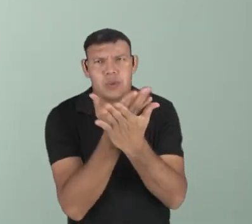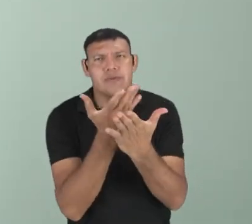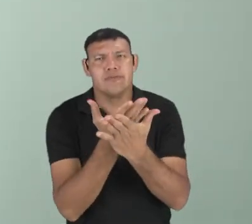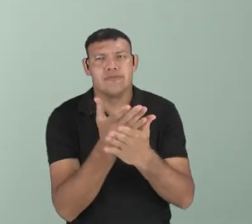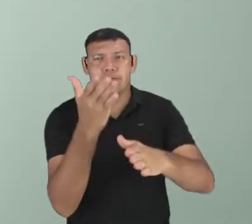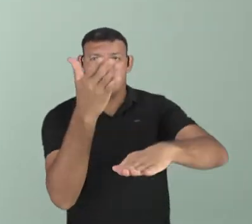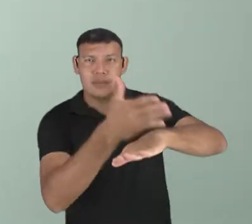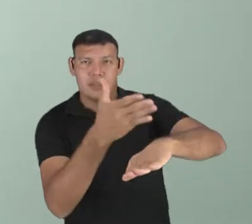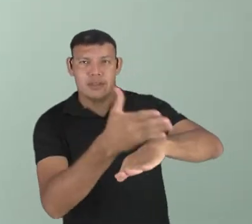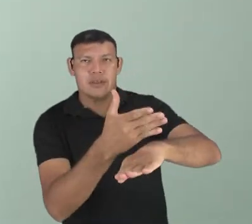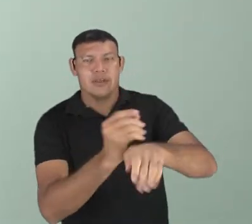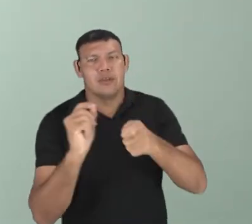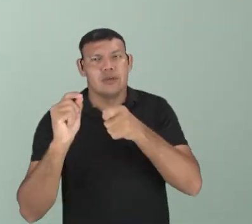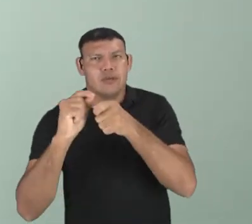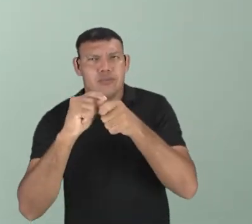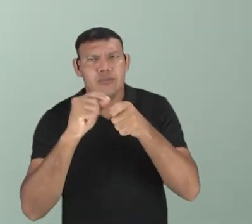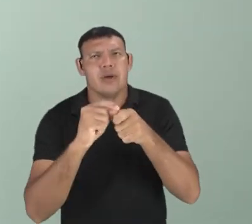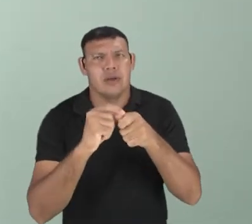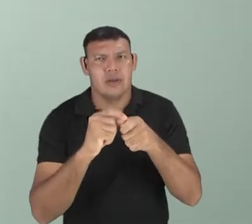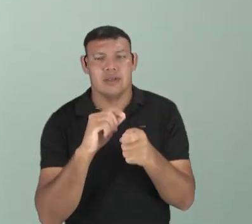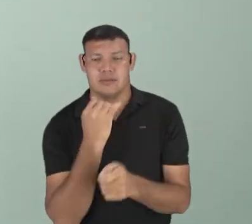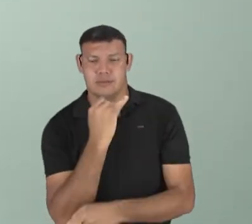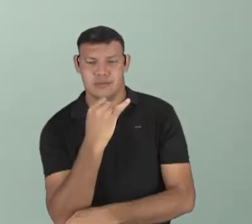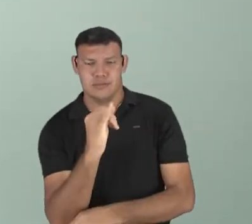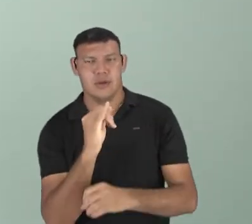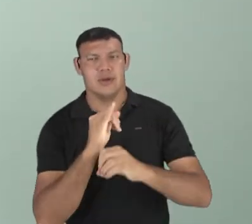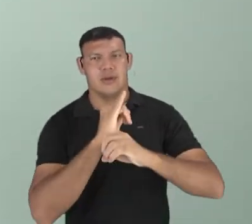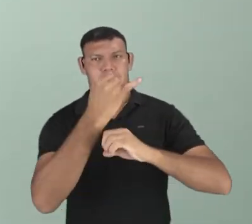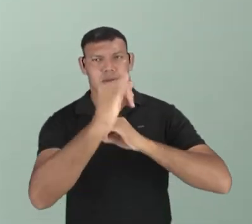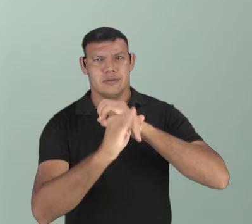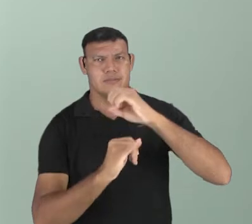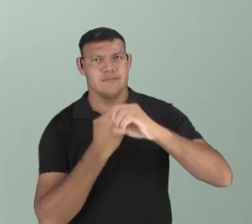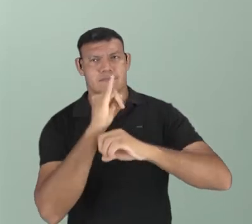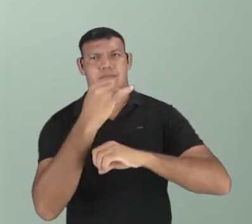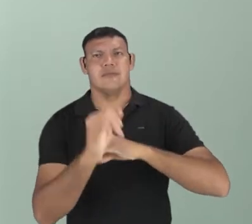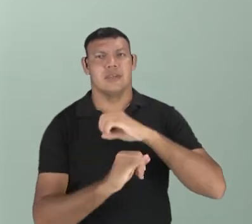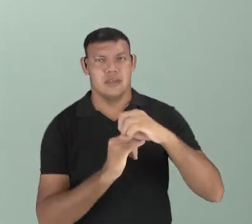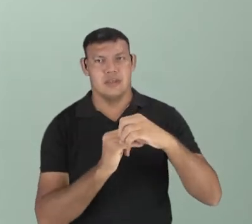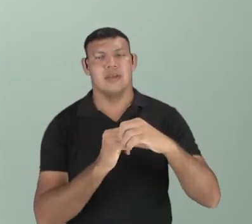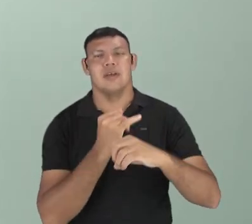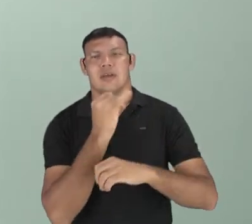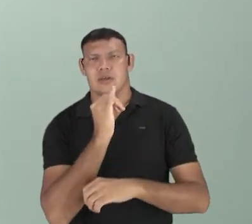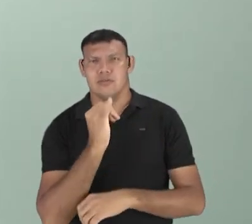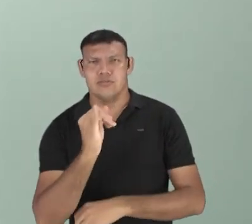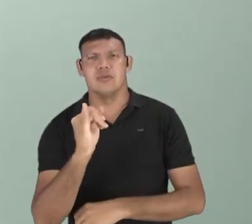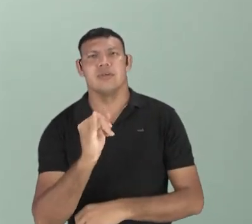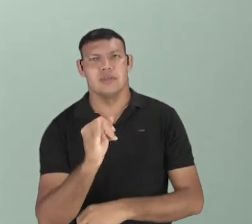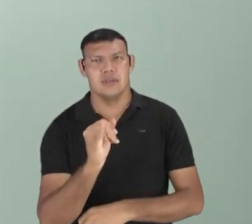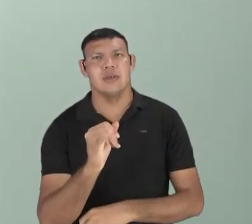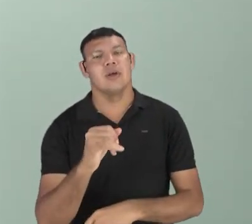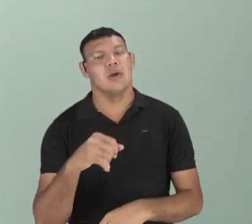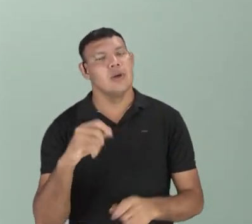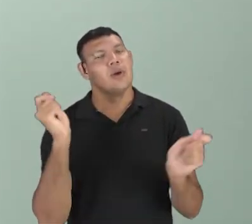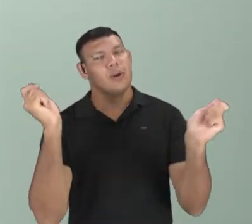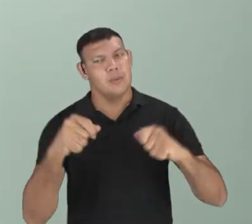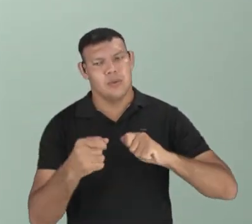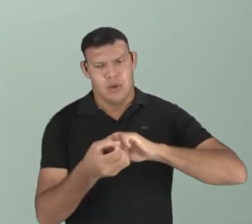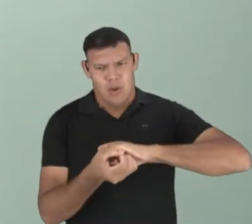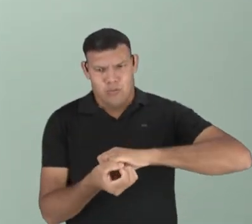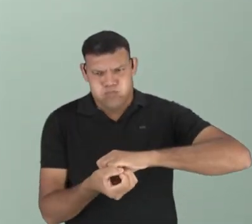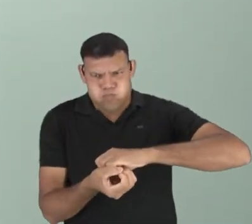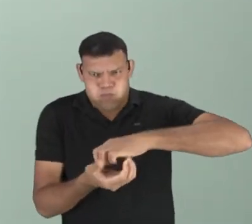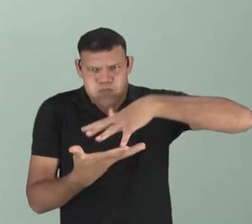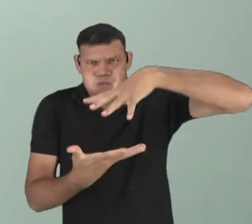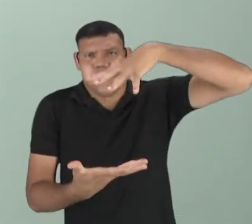quê? Se a energia atômica era para produzir energia, nós construímos também a bomba atômica. Então, como se fosse